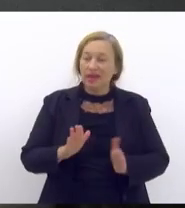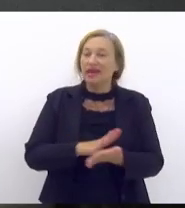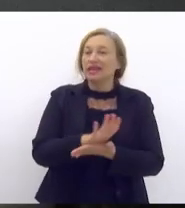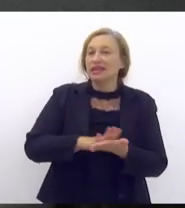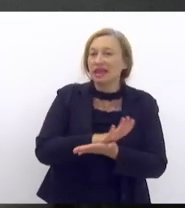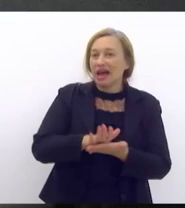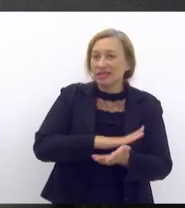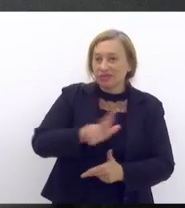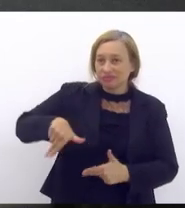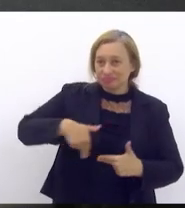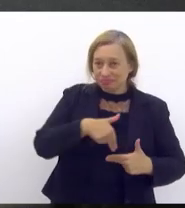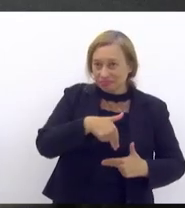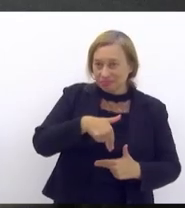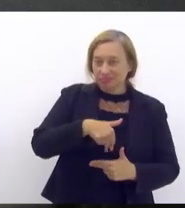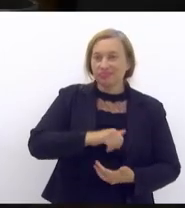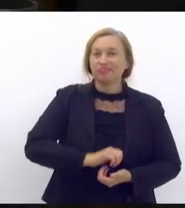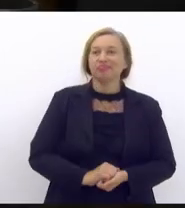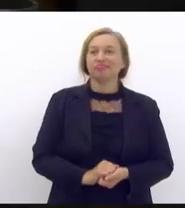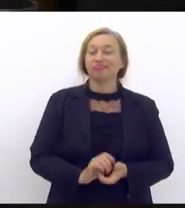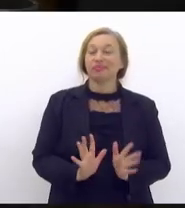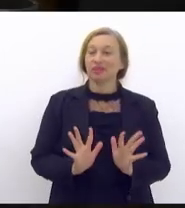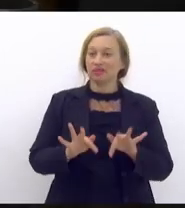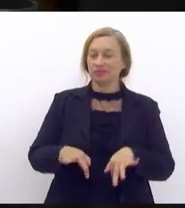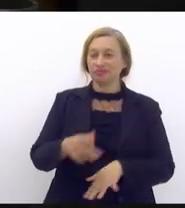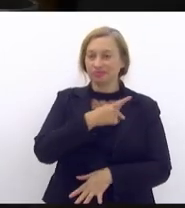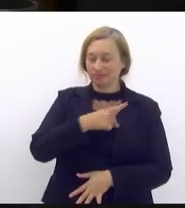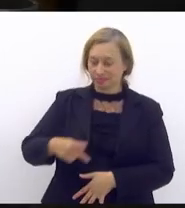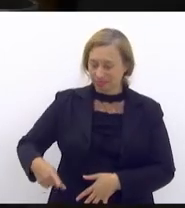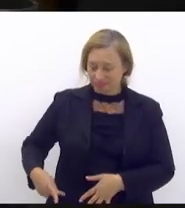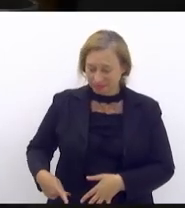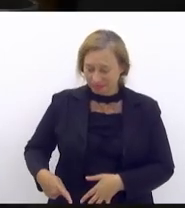mais oradores inscritos, a presidência declara